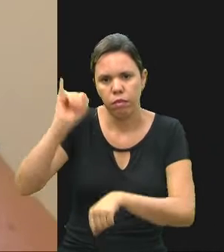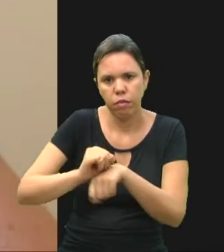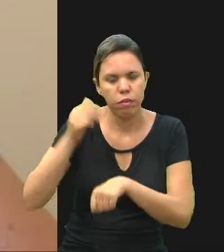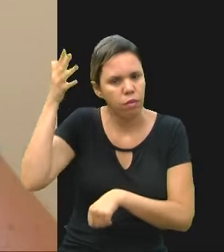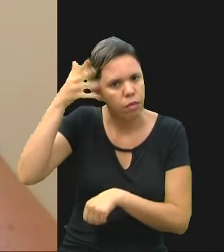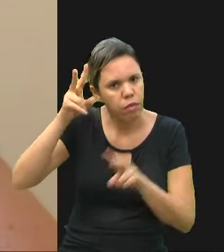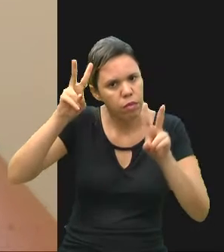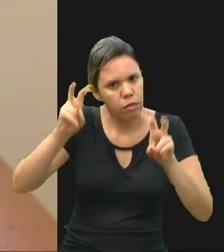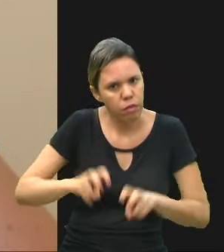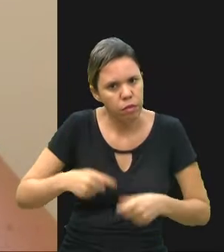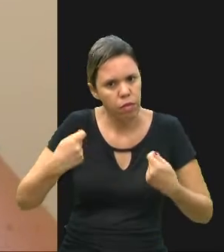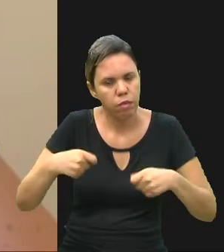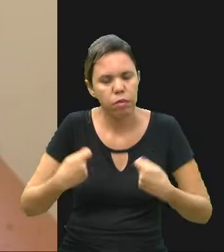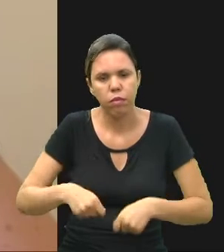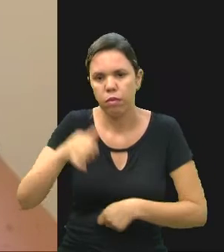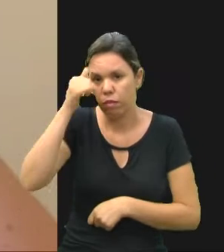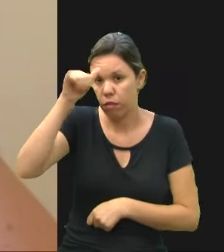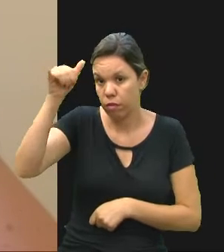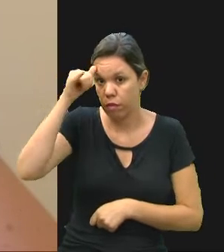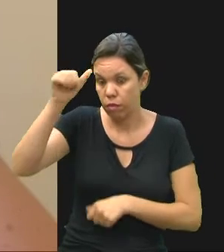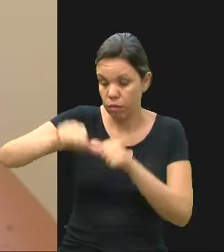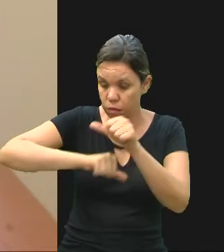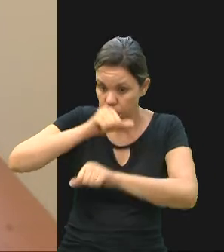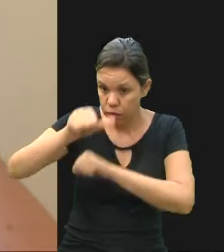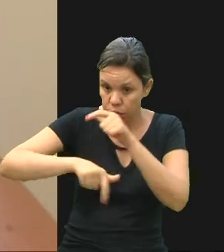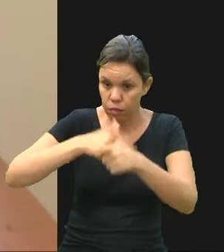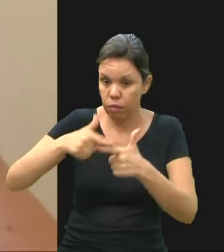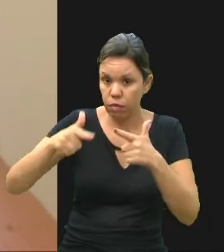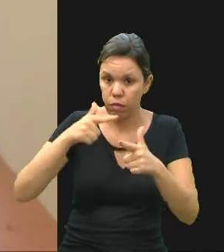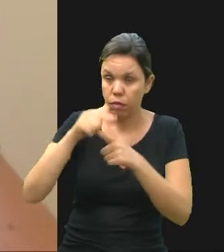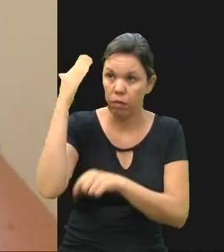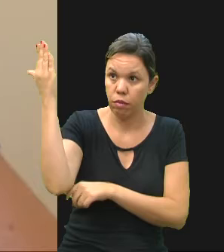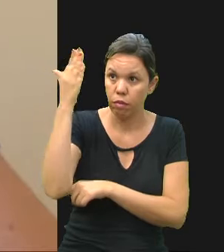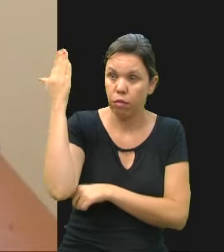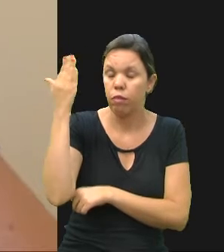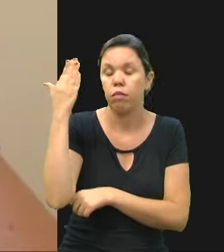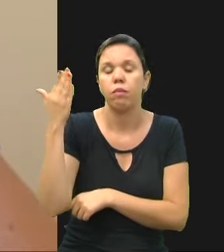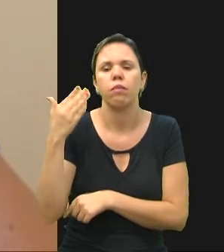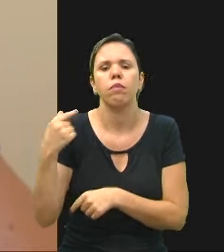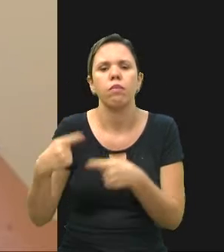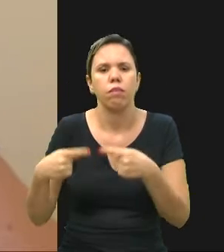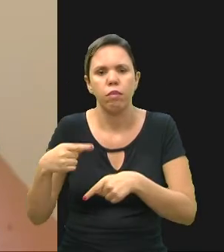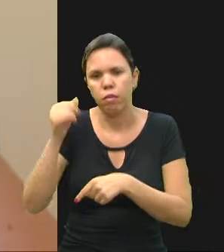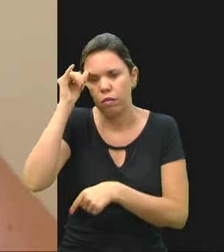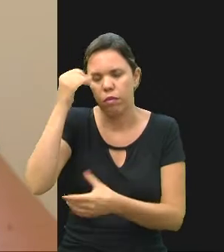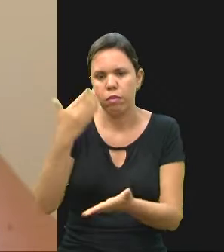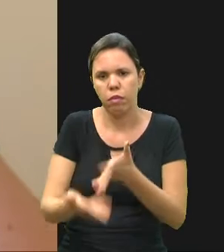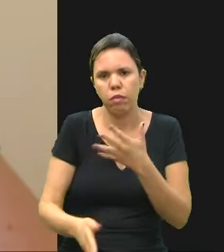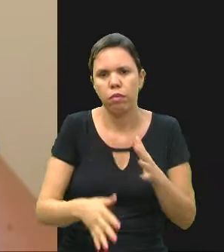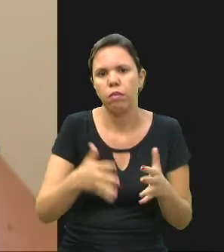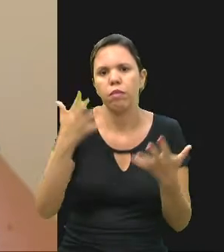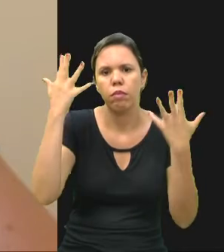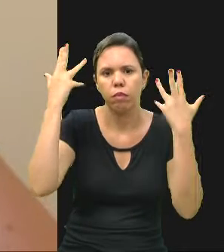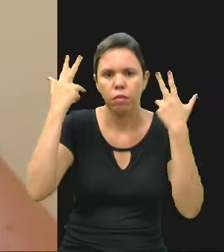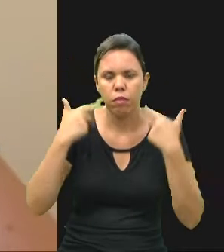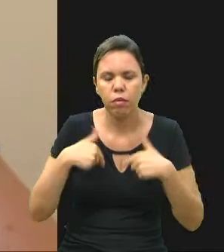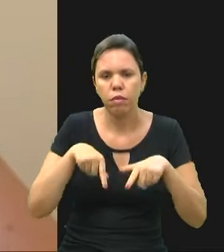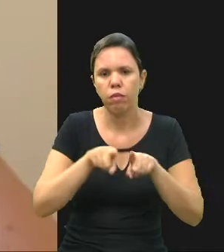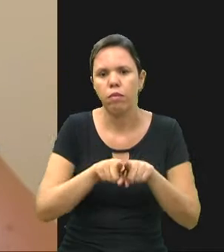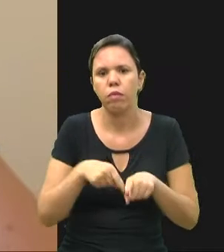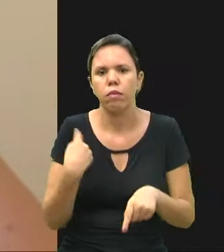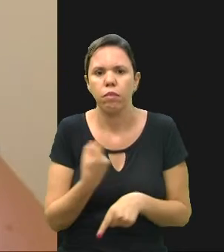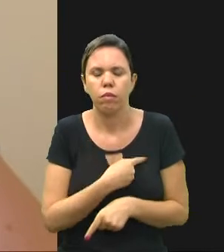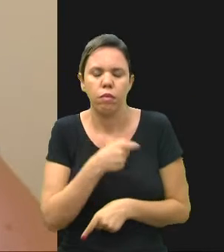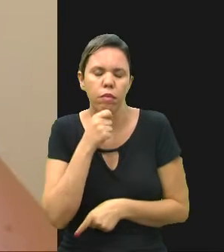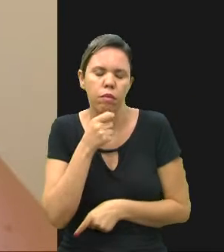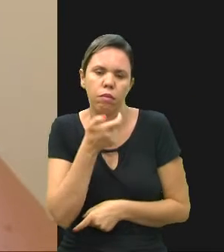internacional sobre a necessidade de combater as mudanças climáticas, combater a perda de espécies, a destruição daquilo que